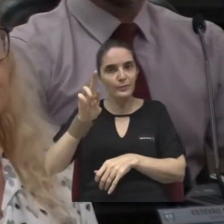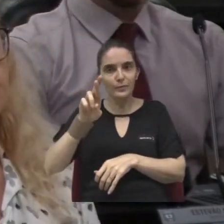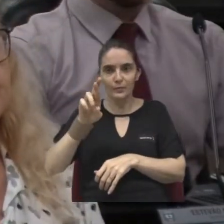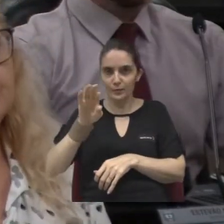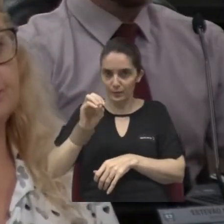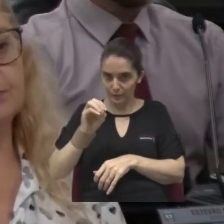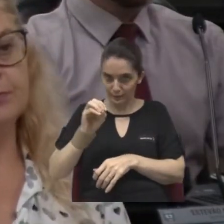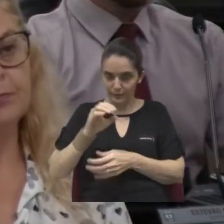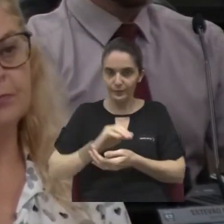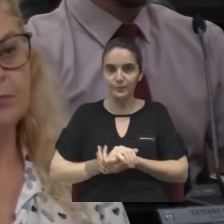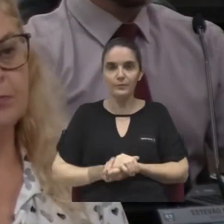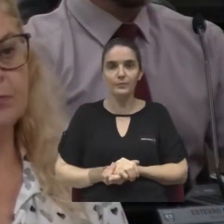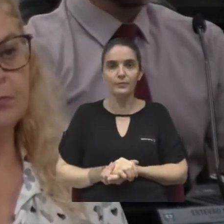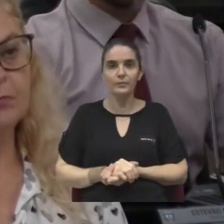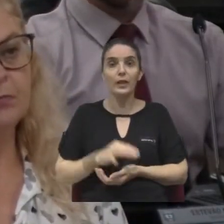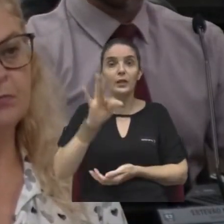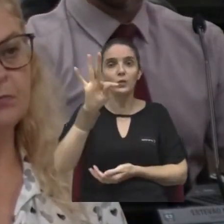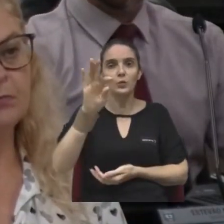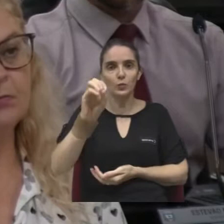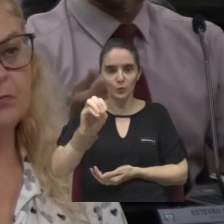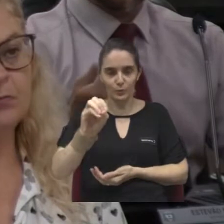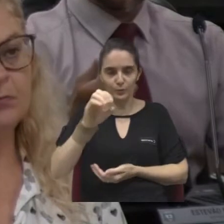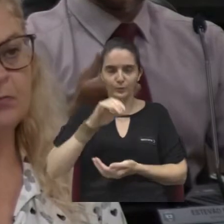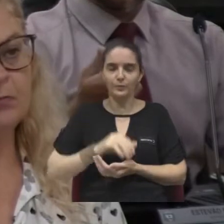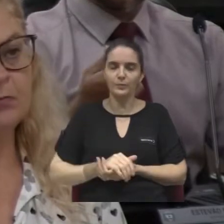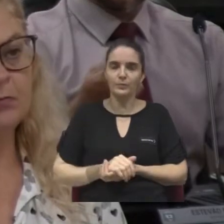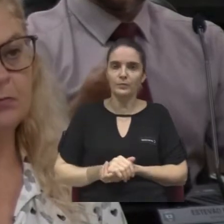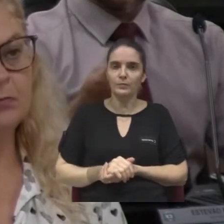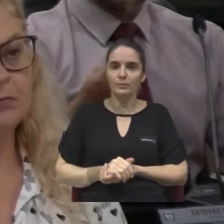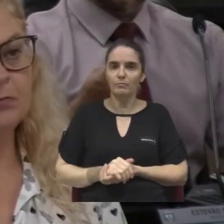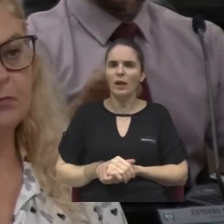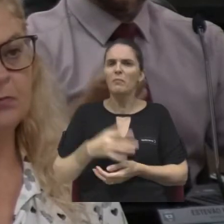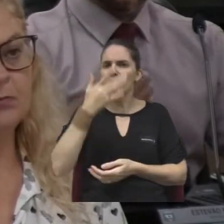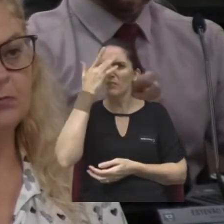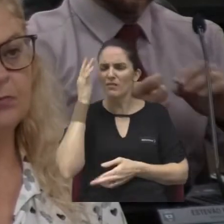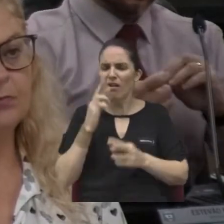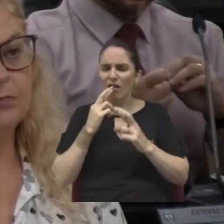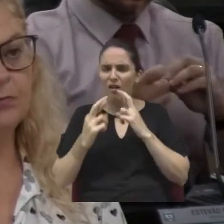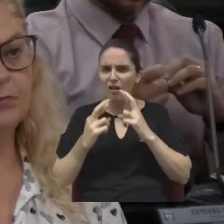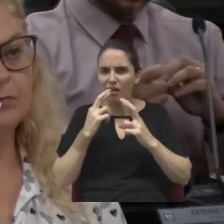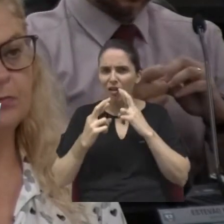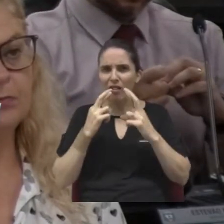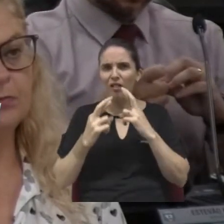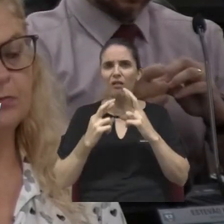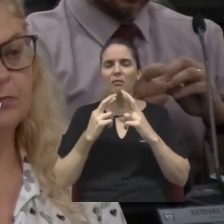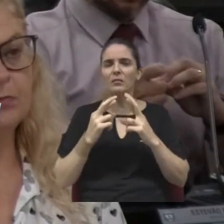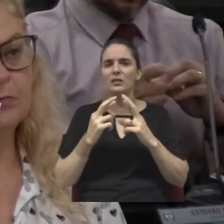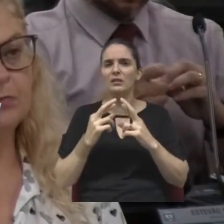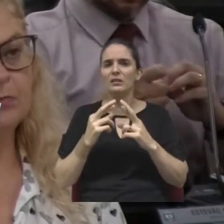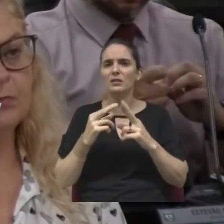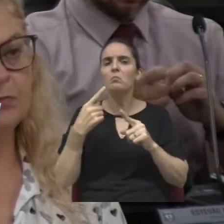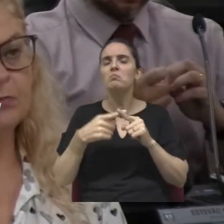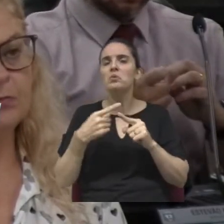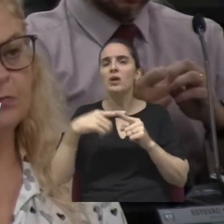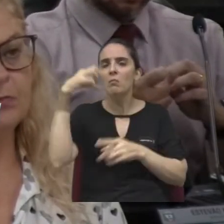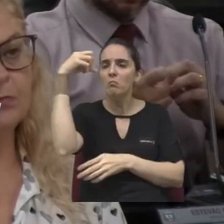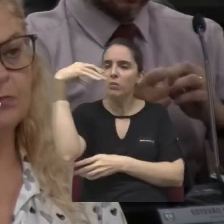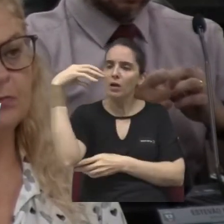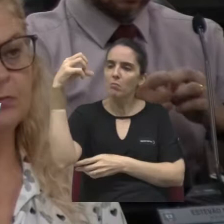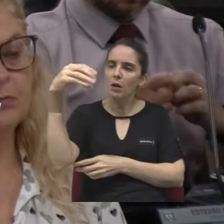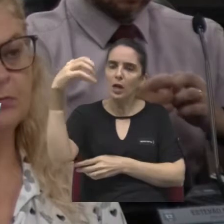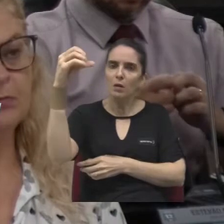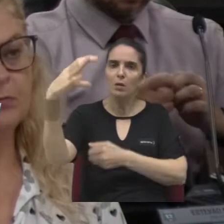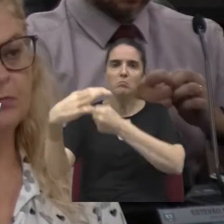ele sempre houve reclamação de pessoas quanto à iluminação, quanto à segurança